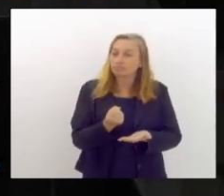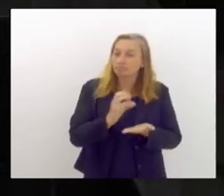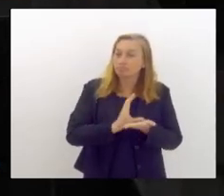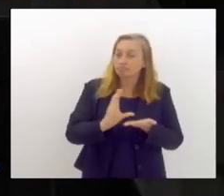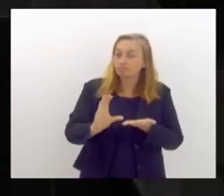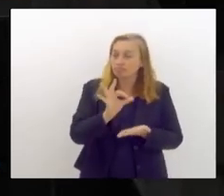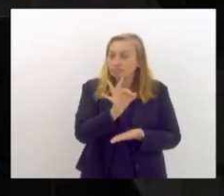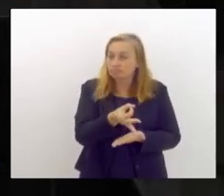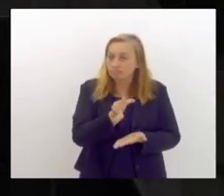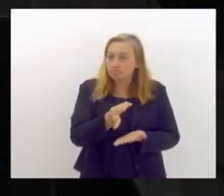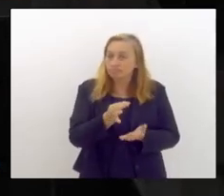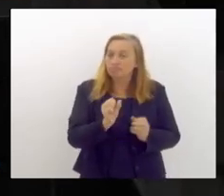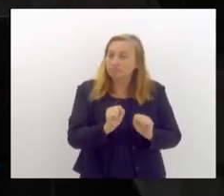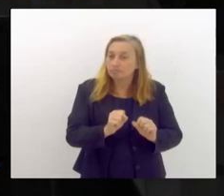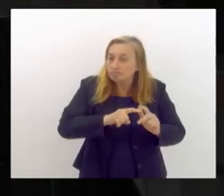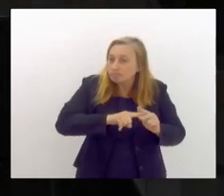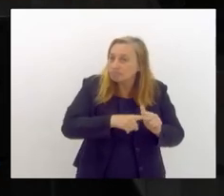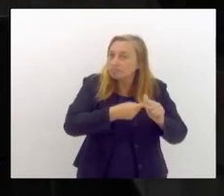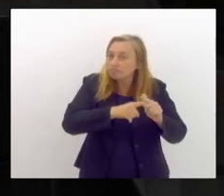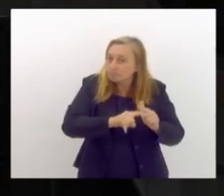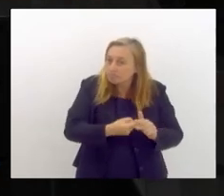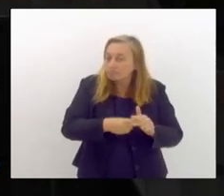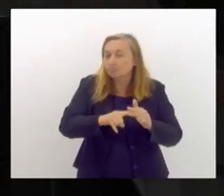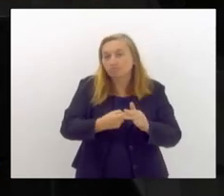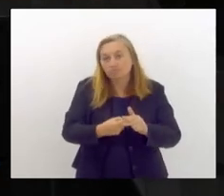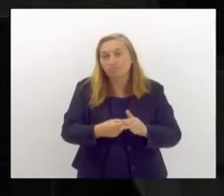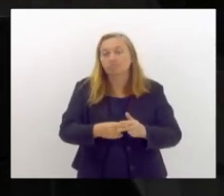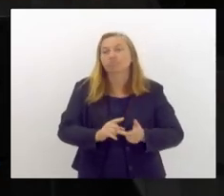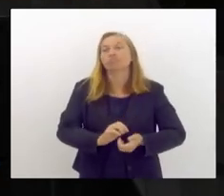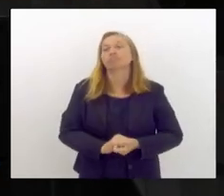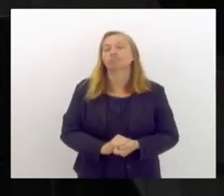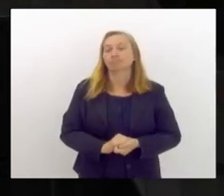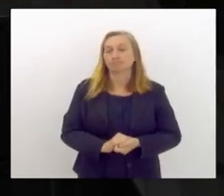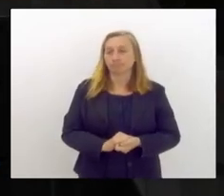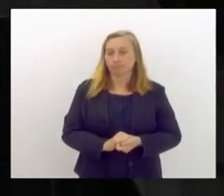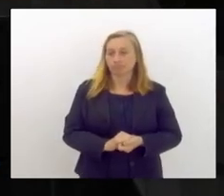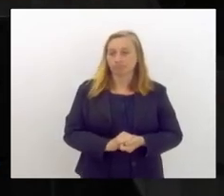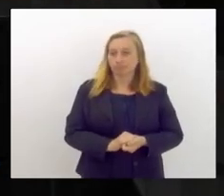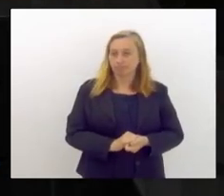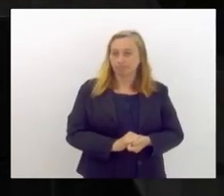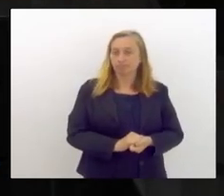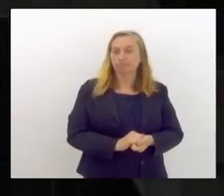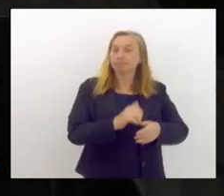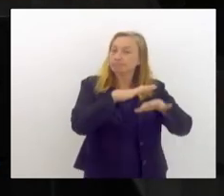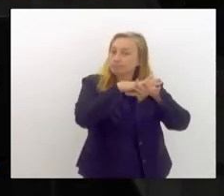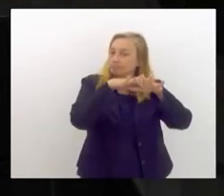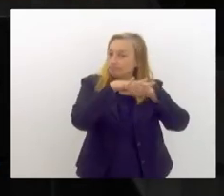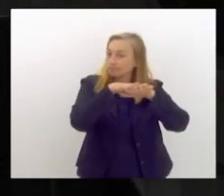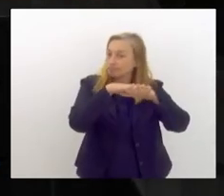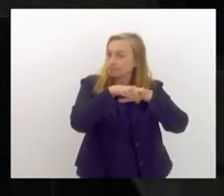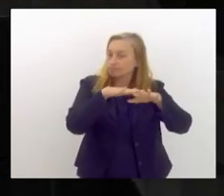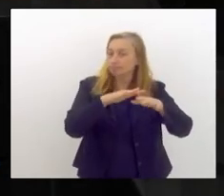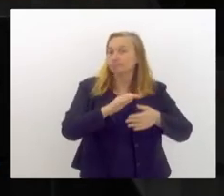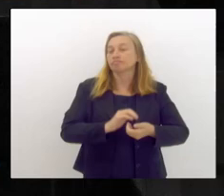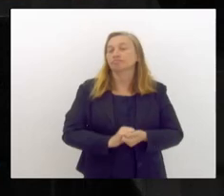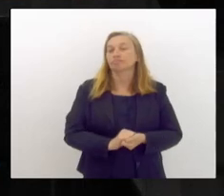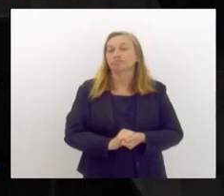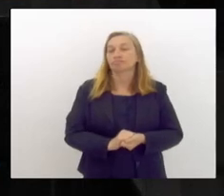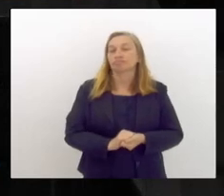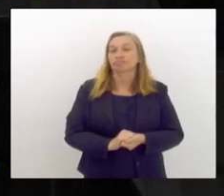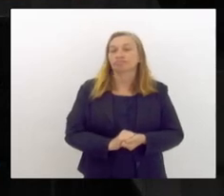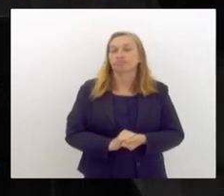necessários para que possam fazer o mínimo de conservação de telhado, de